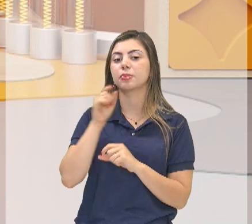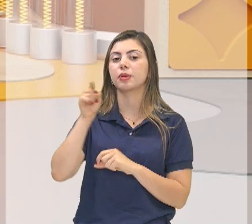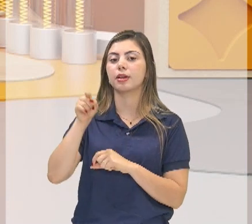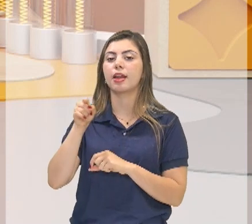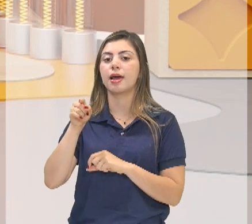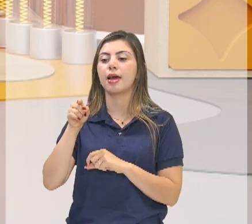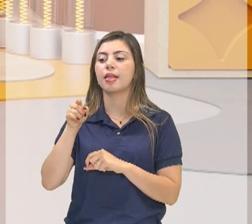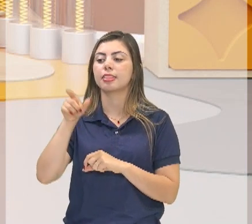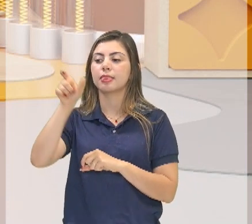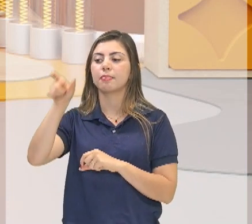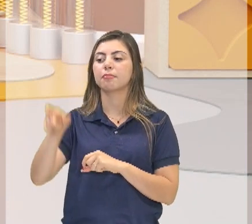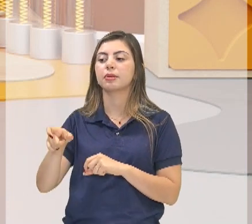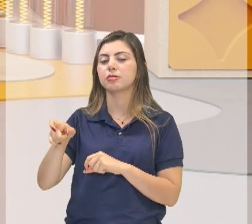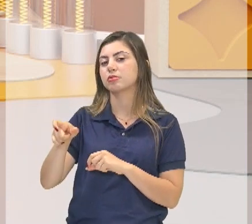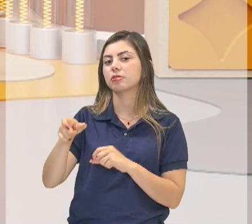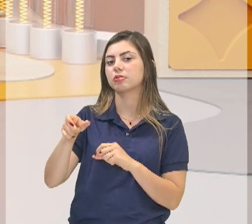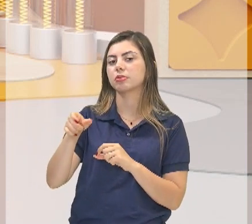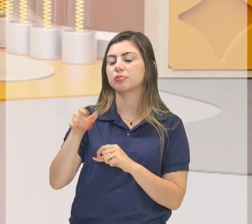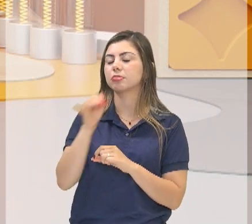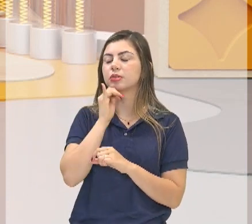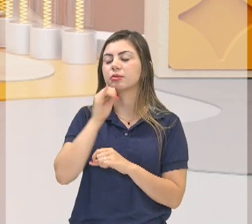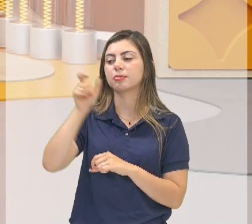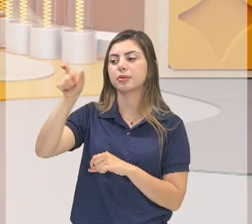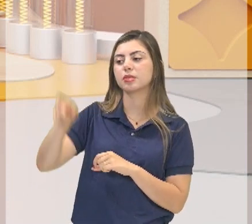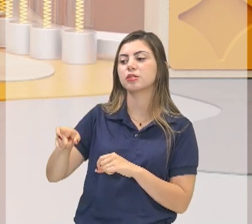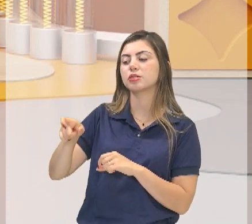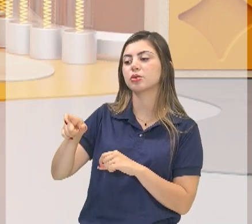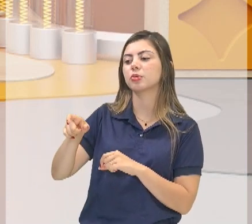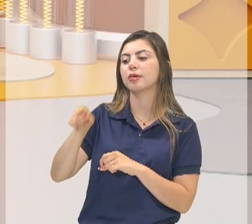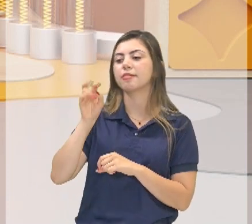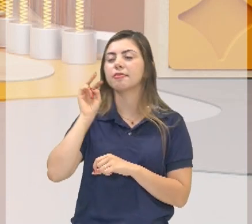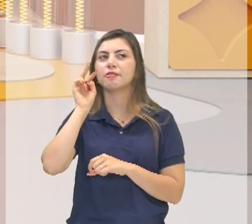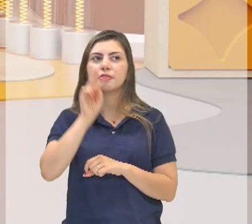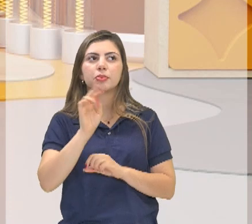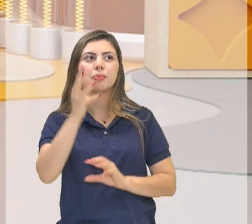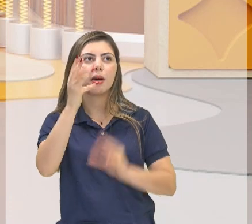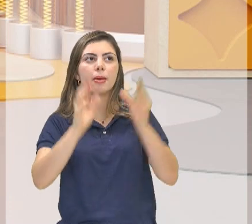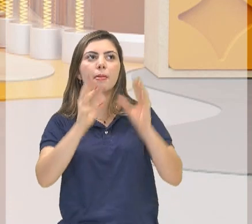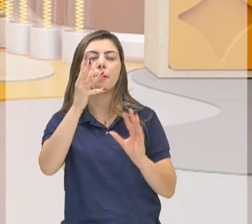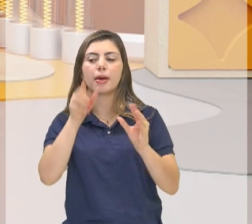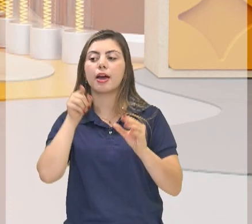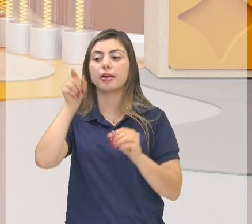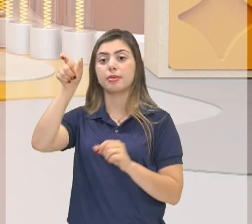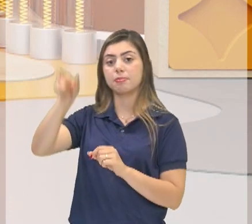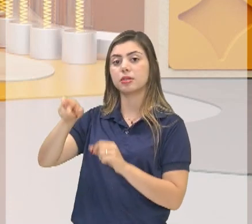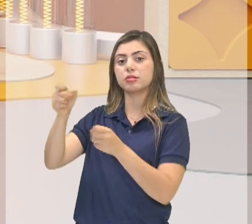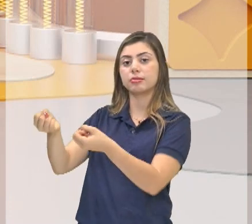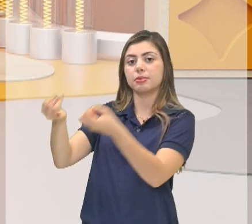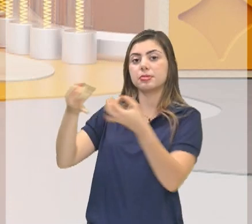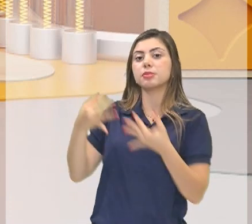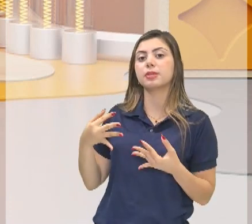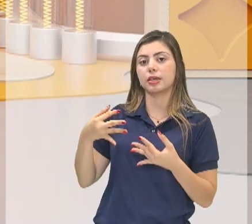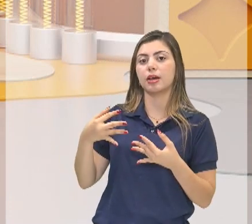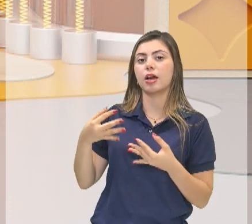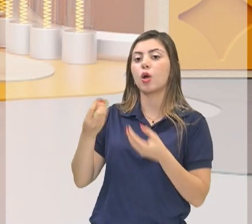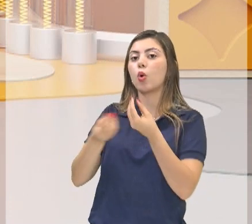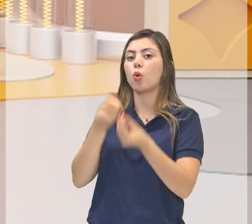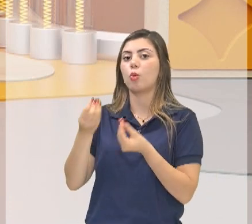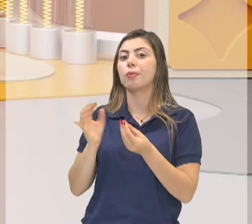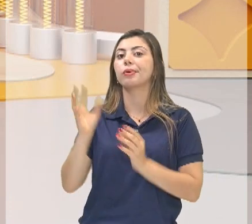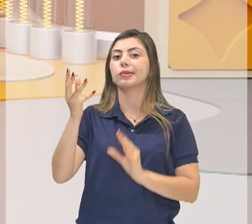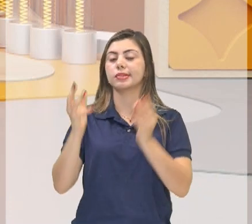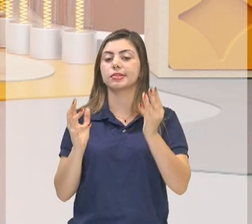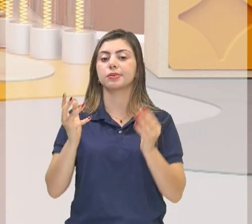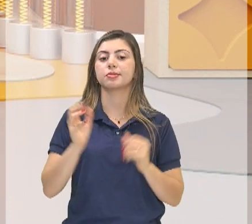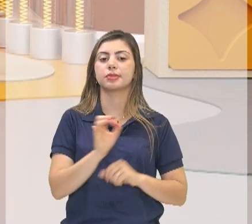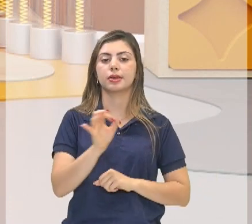mas oferecem uma perspectiva mais contextualizada e abrangente. Então, você aí já teve